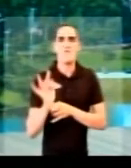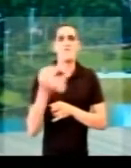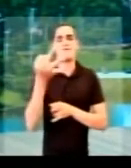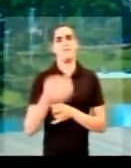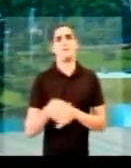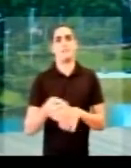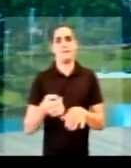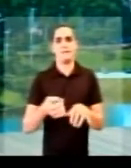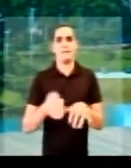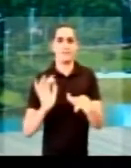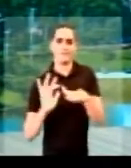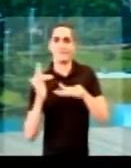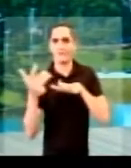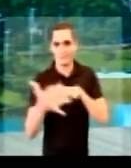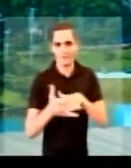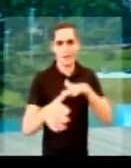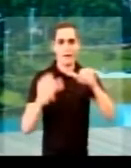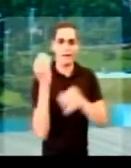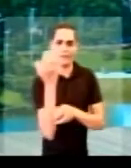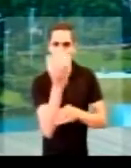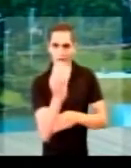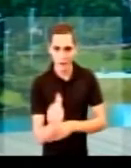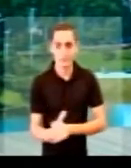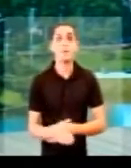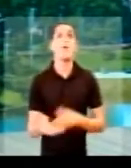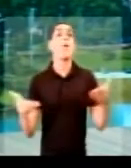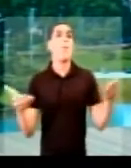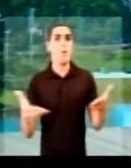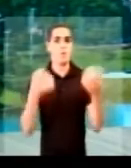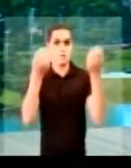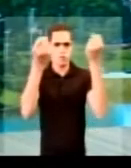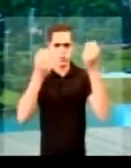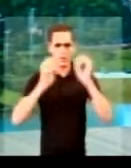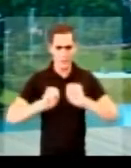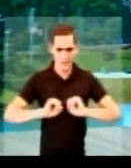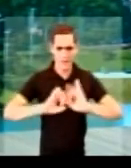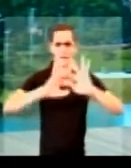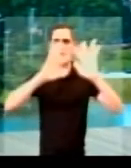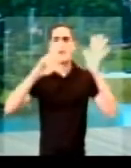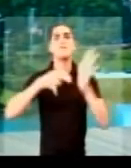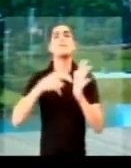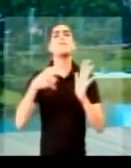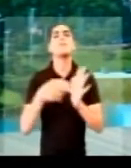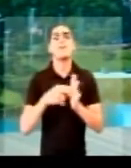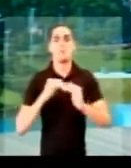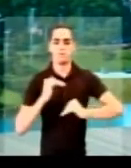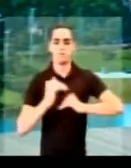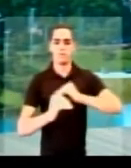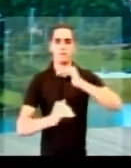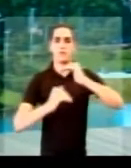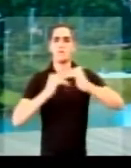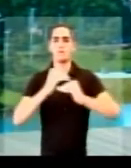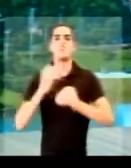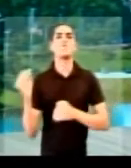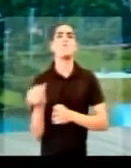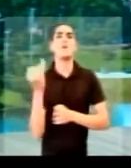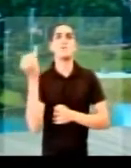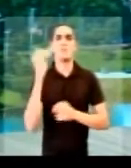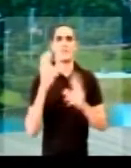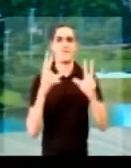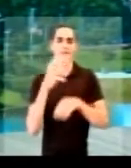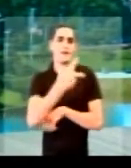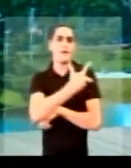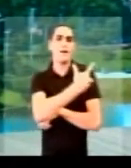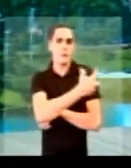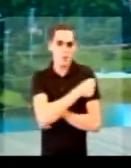esclarecer o que significam esses resultados dessa importante vacina, que junto com outras fará parte do